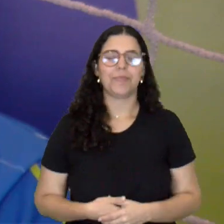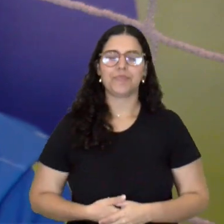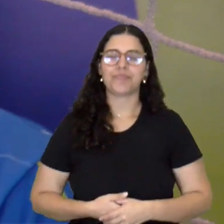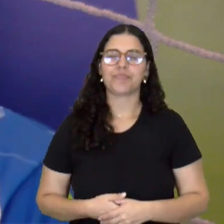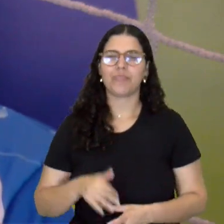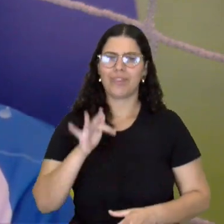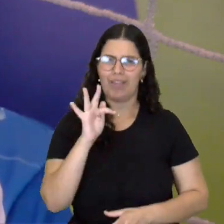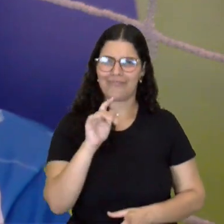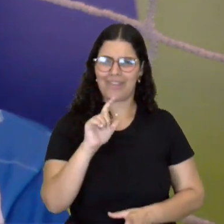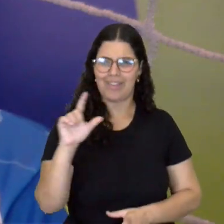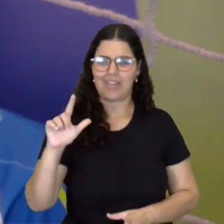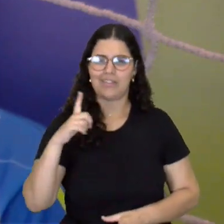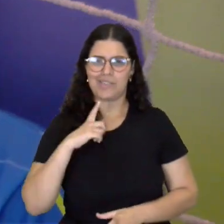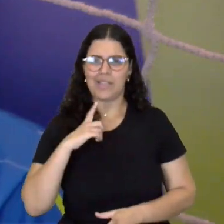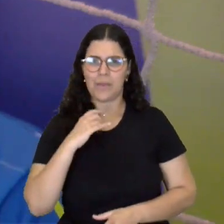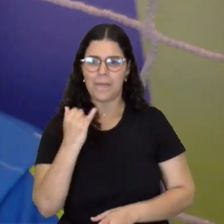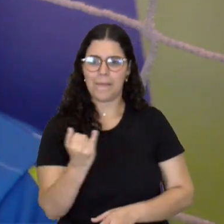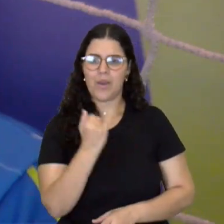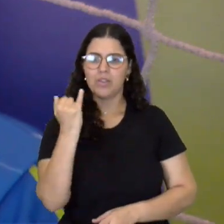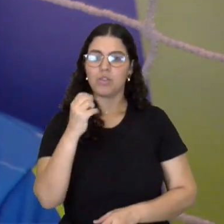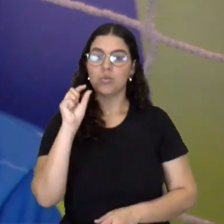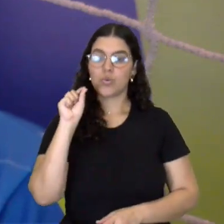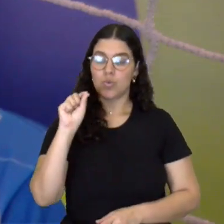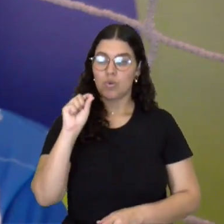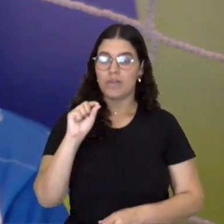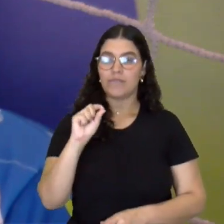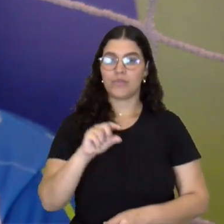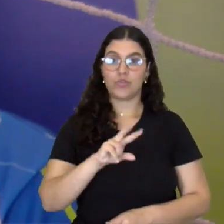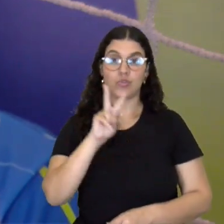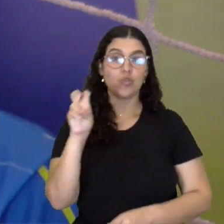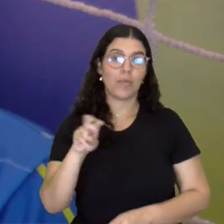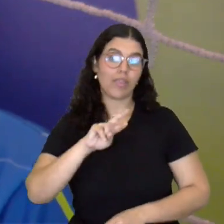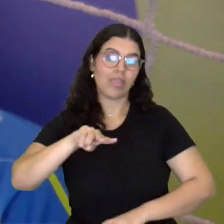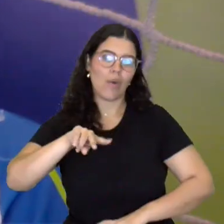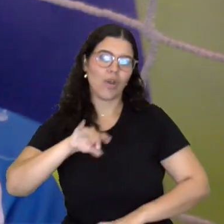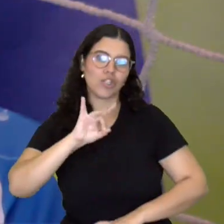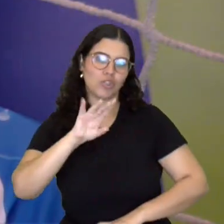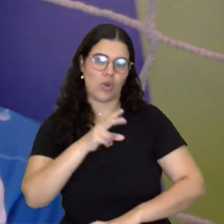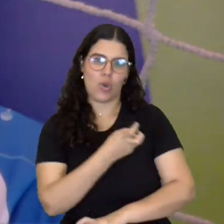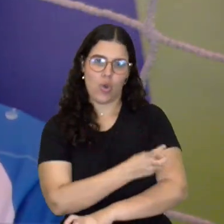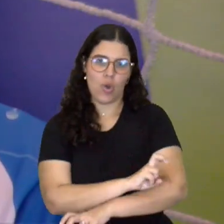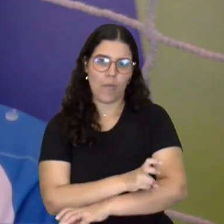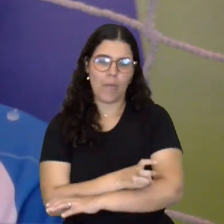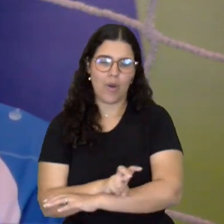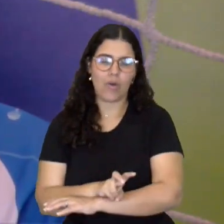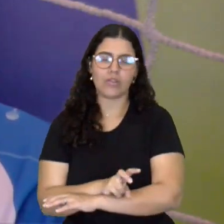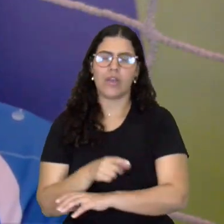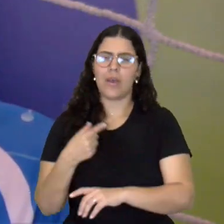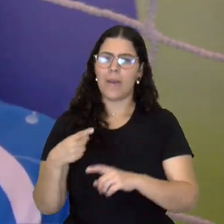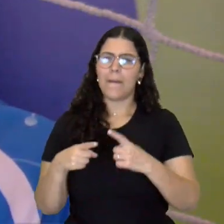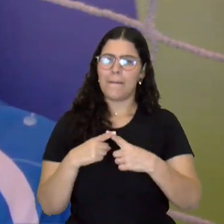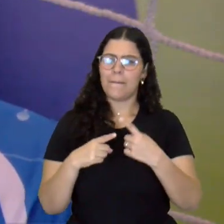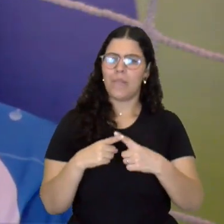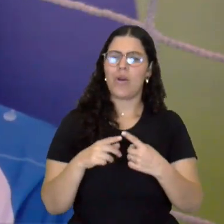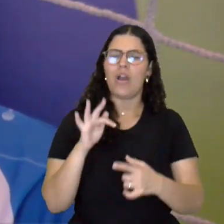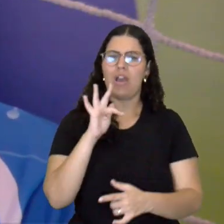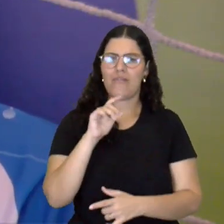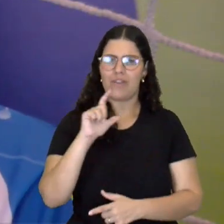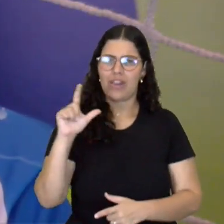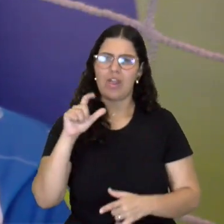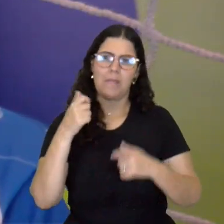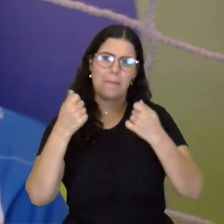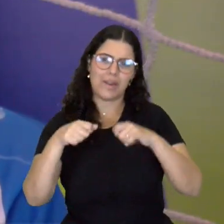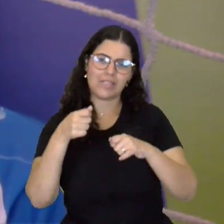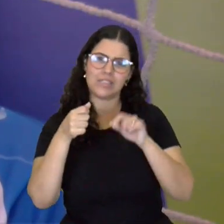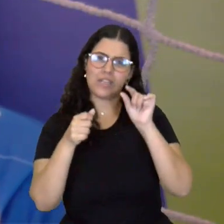também, que tem a ver com essa questão de não ser apenas robótica, porque o FLL ele vem um pouco de pesquisa, vem um pouco